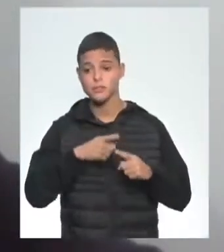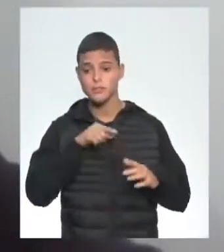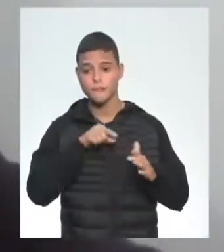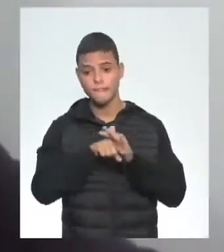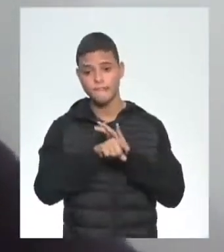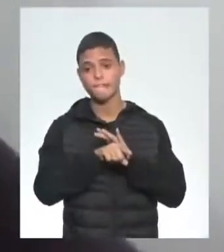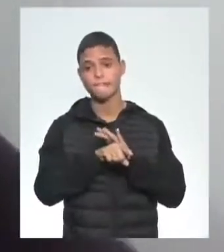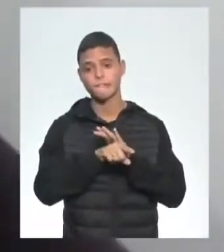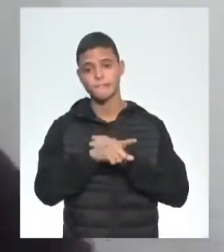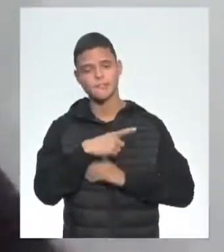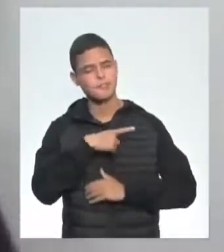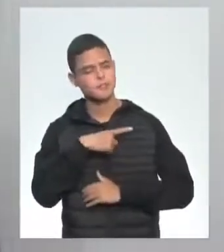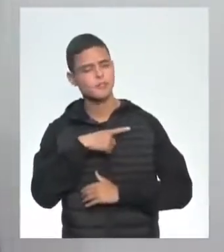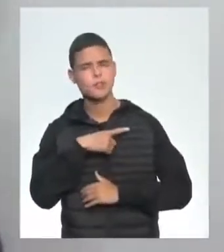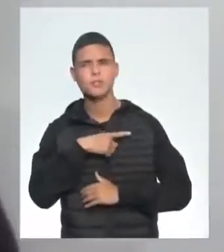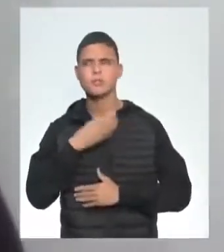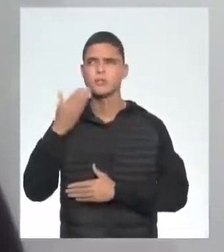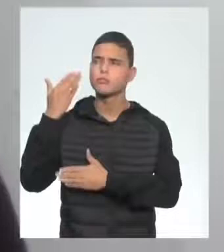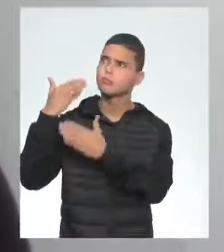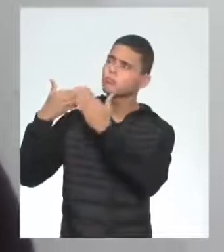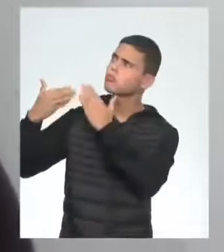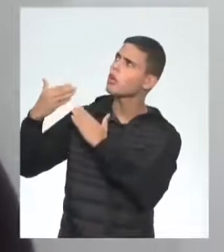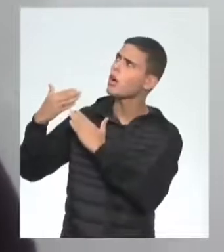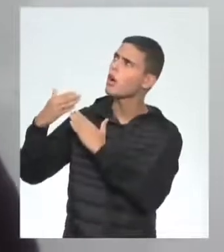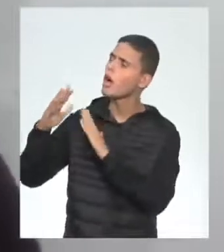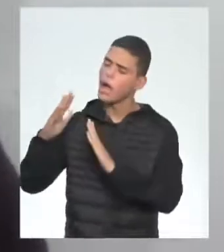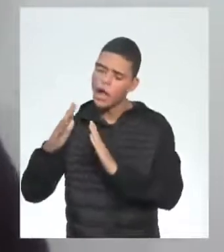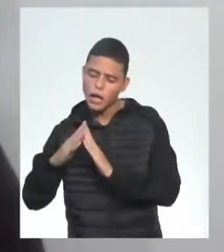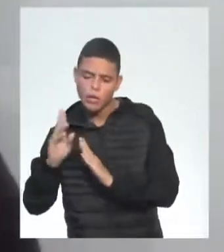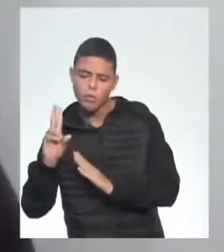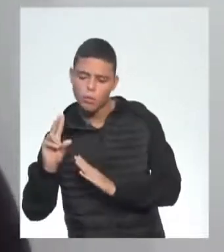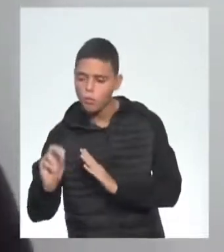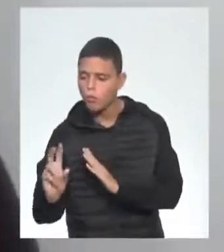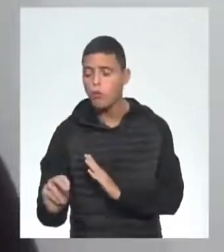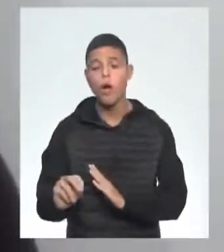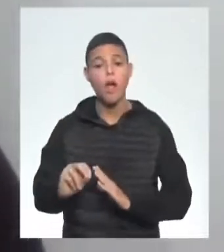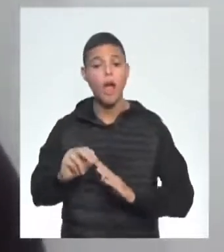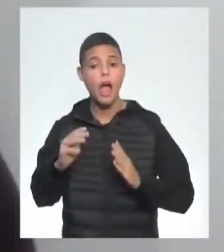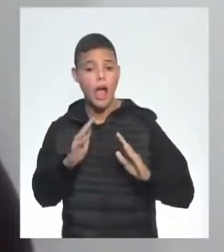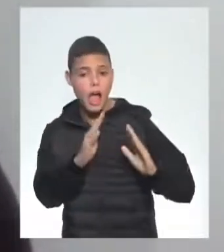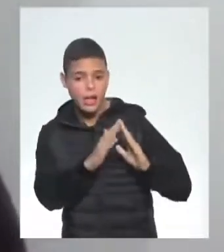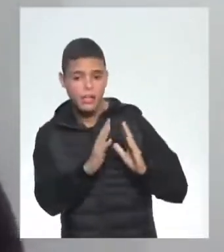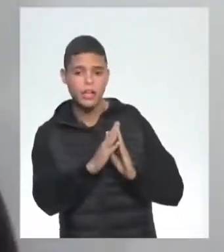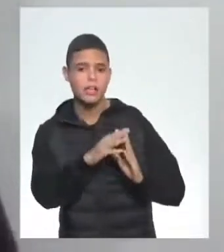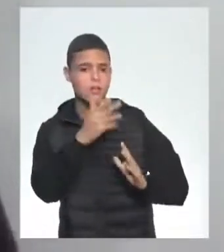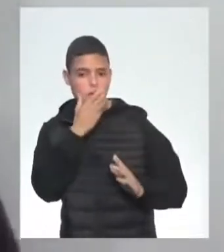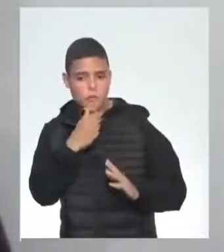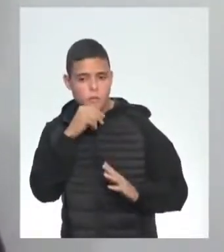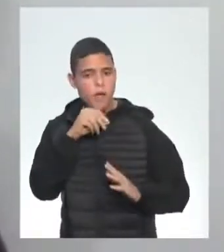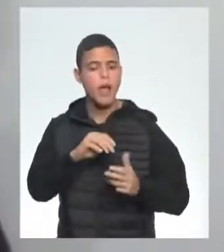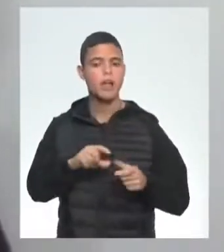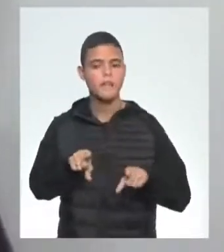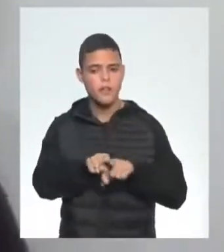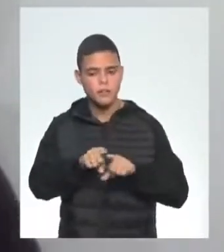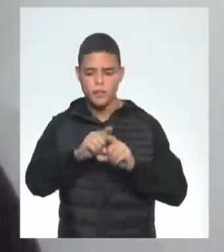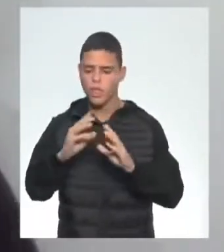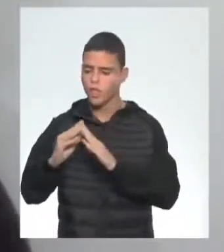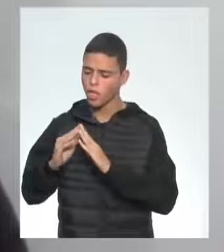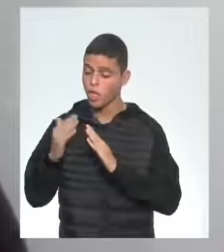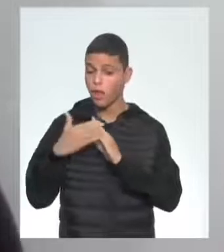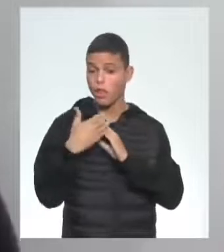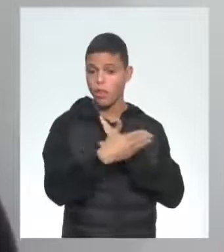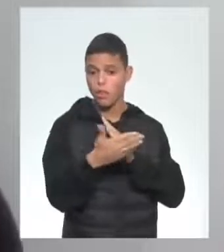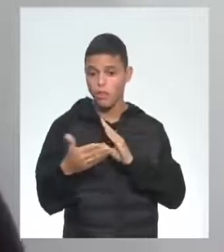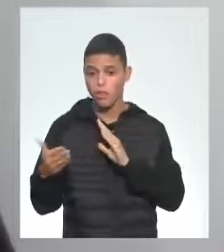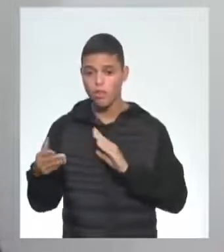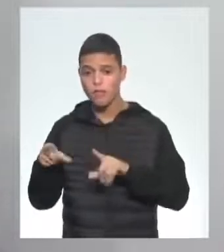em consideração tudo. Por exemplo, a casa dos avós, a casa dos pais, a vizinhança, o poder que tem uma